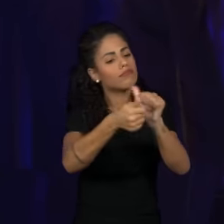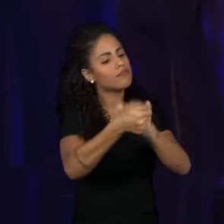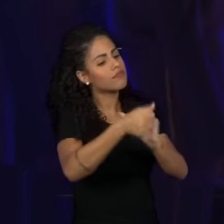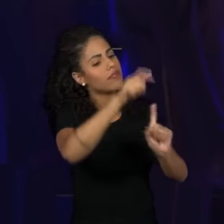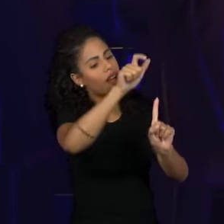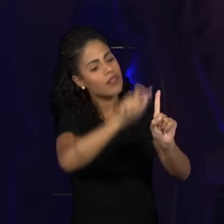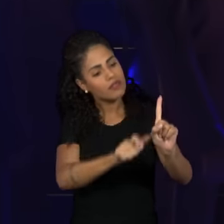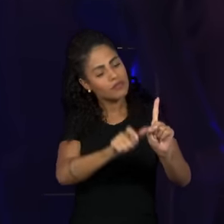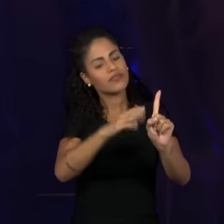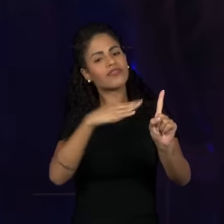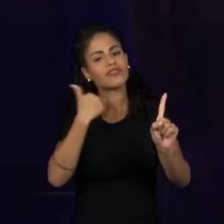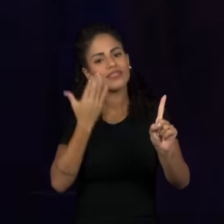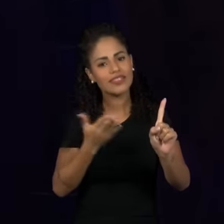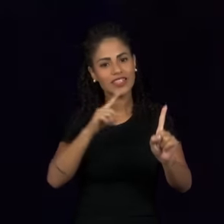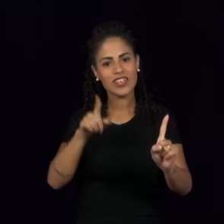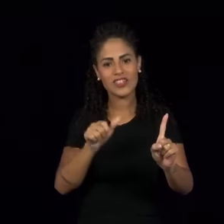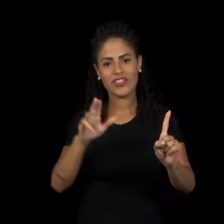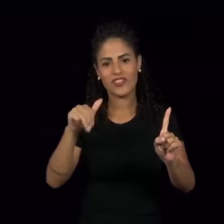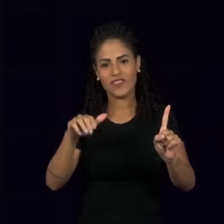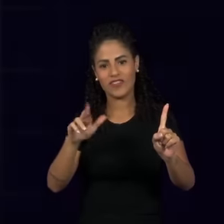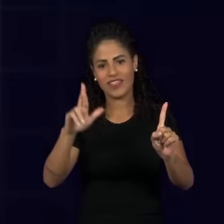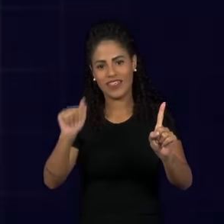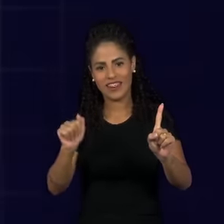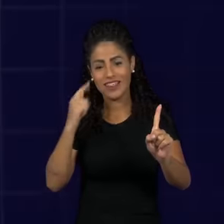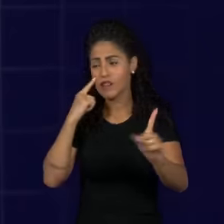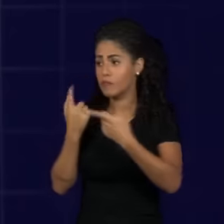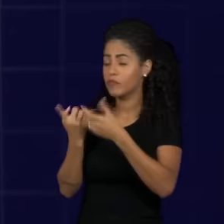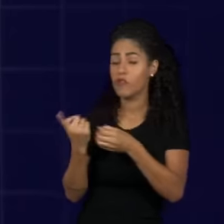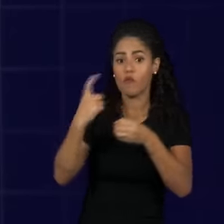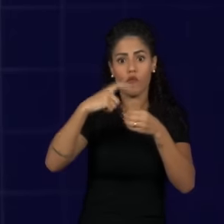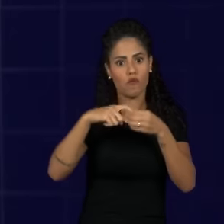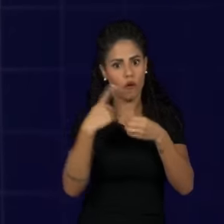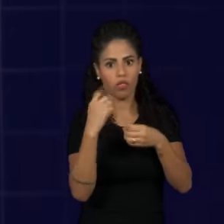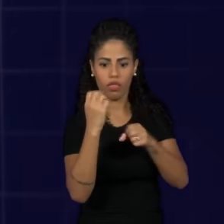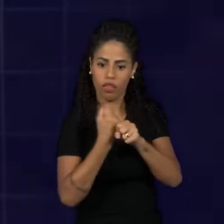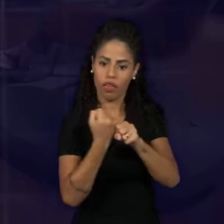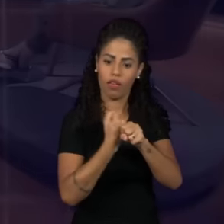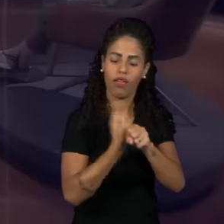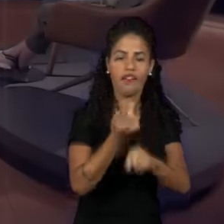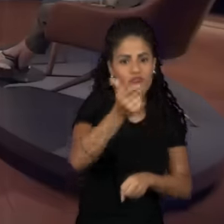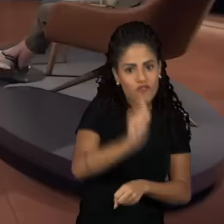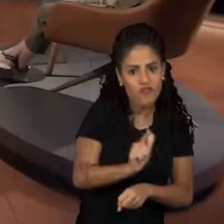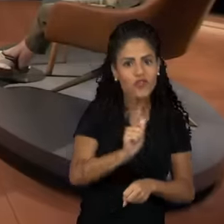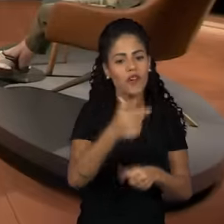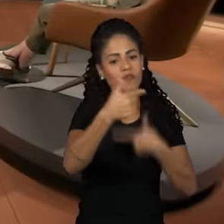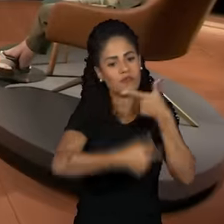E com a sua Zulmira, volta aos palcos depois de 10 anos afastada do teatro.